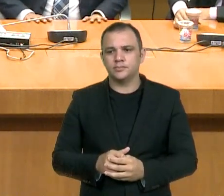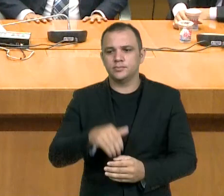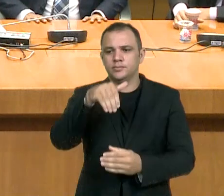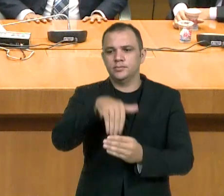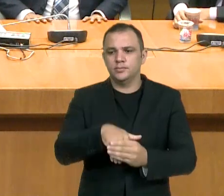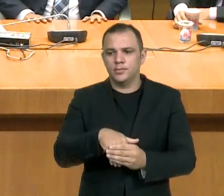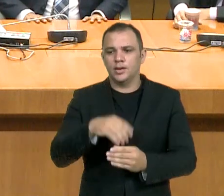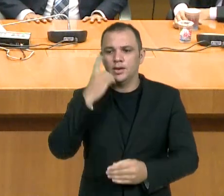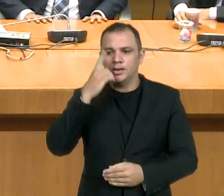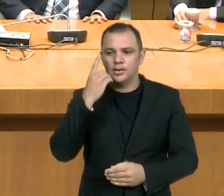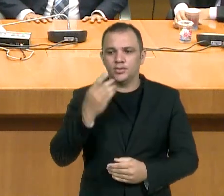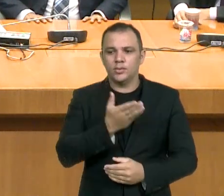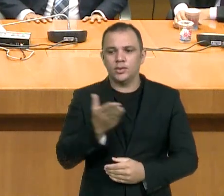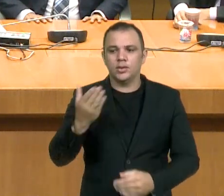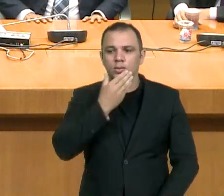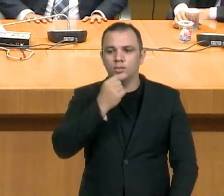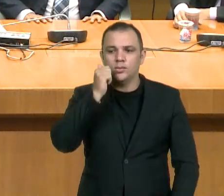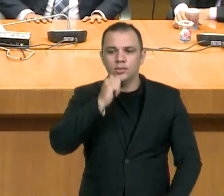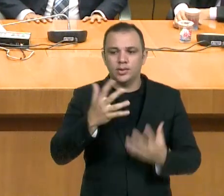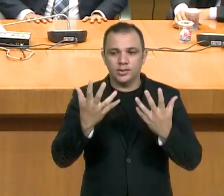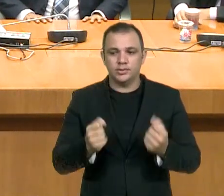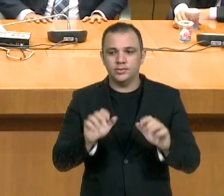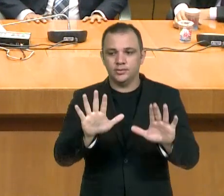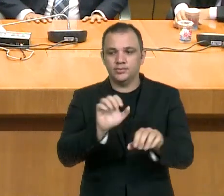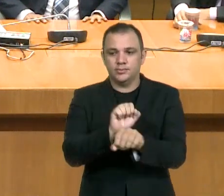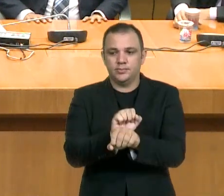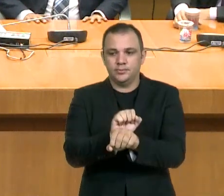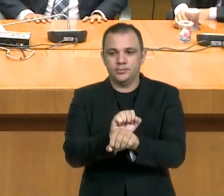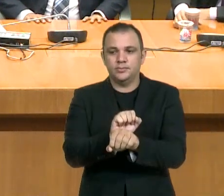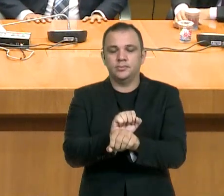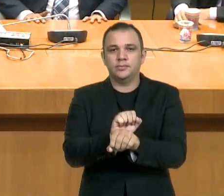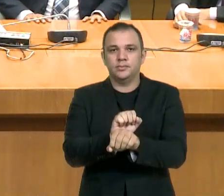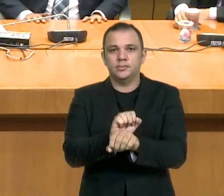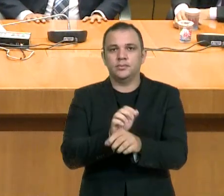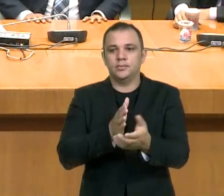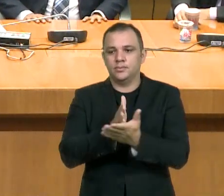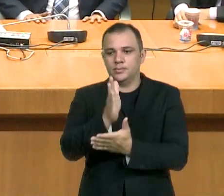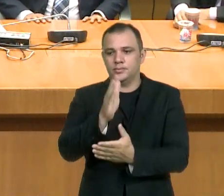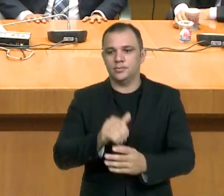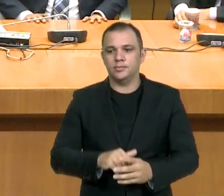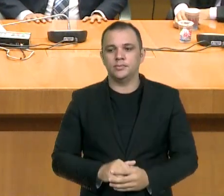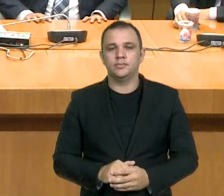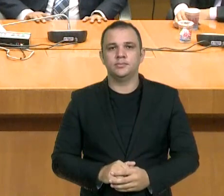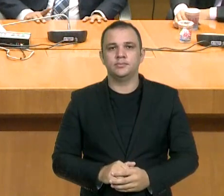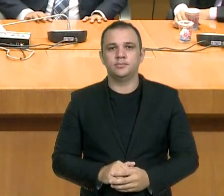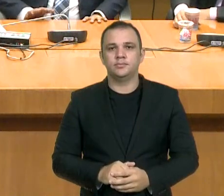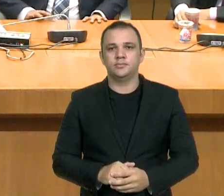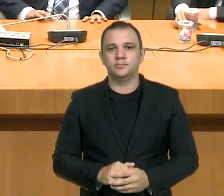votação, as senhoras deputadas e senhores deputados que aprovam, permaneçam como estão. Aprovado.